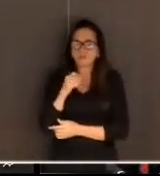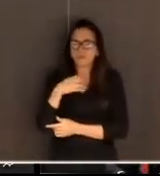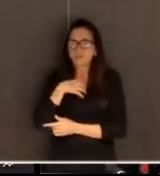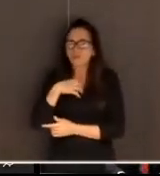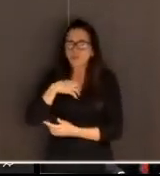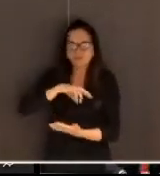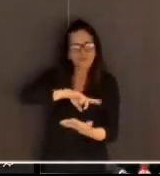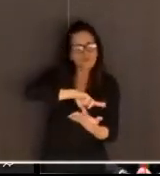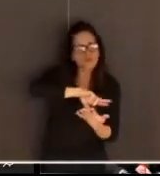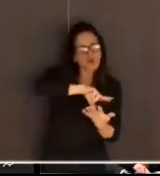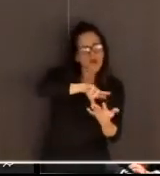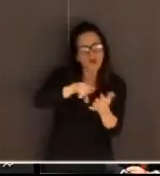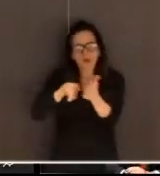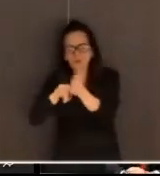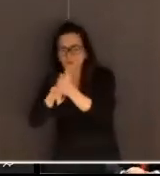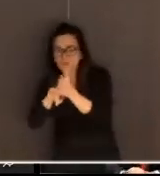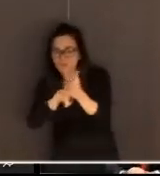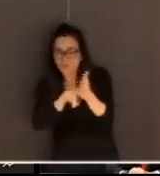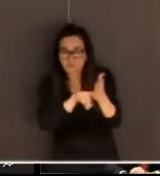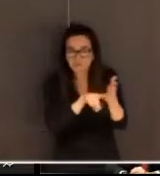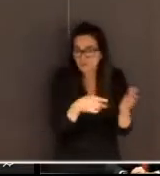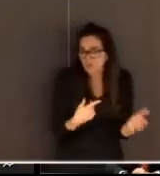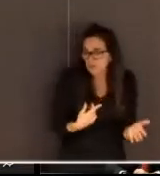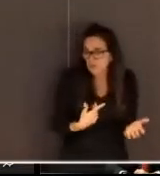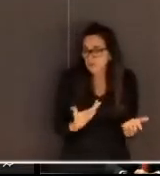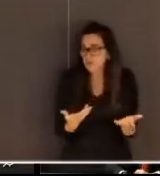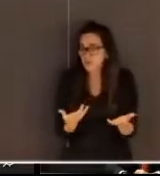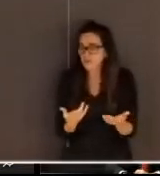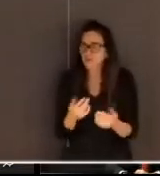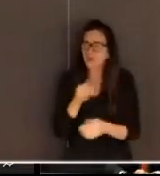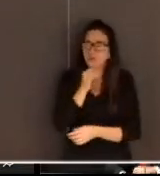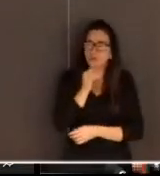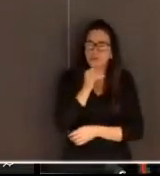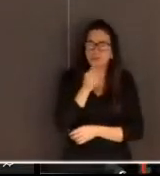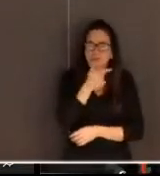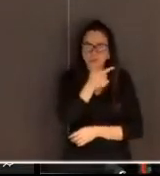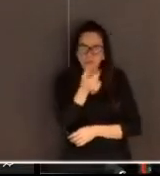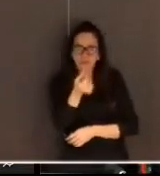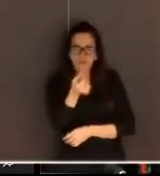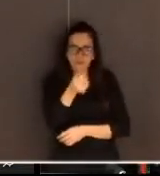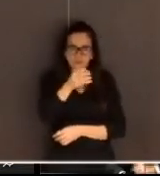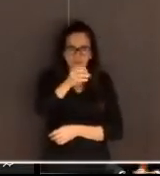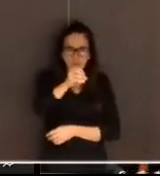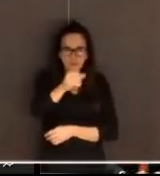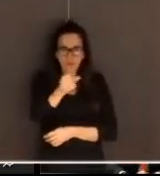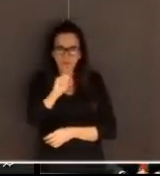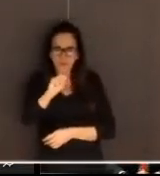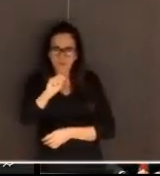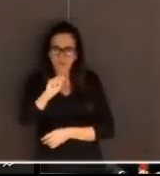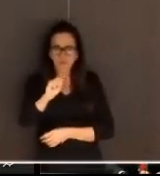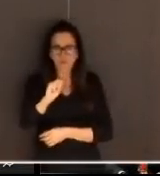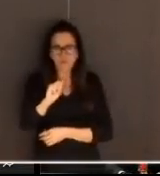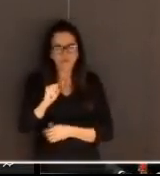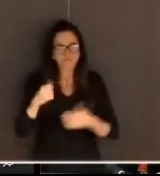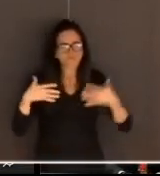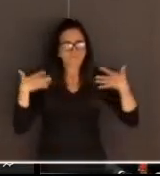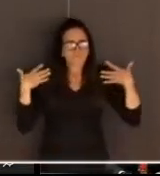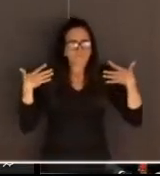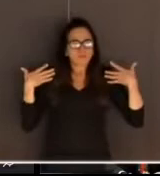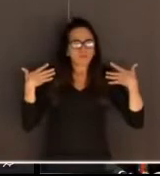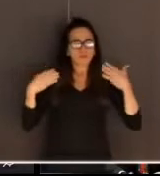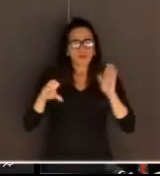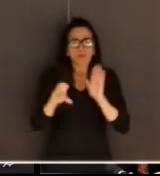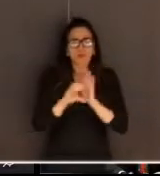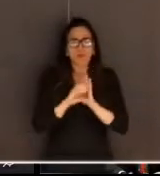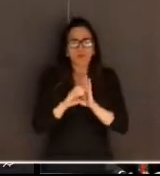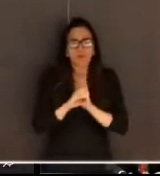base teórica que eu quero passar. Em 2008, Dani e colegas, nós fomos surpreendidos pelo Código de Processo Penal,